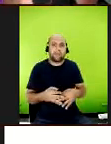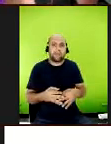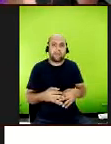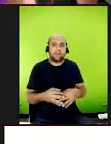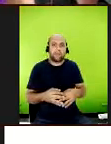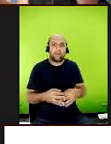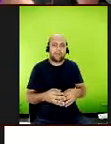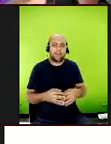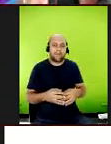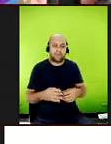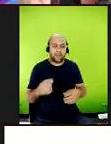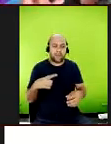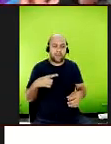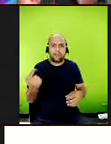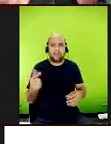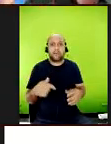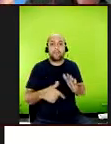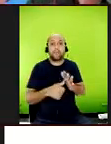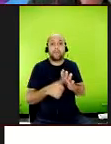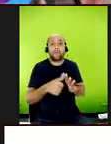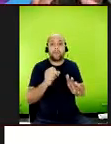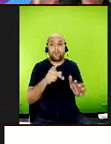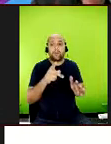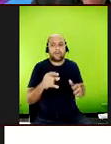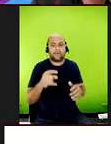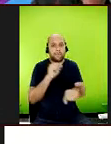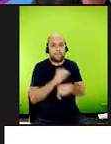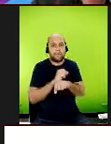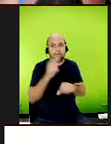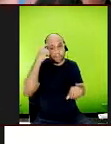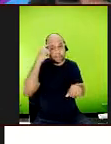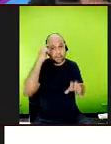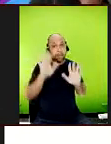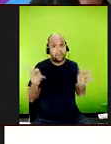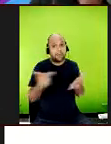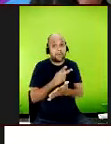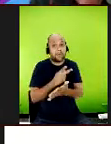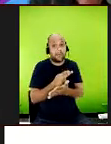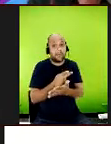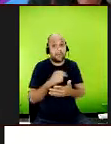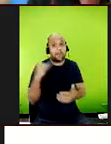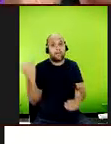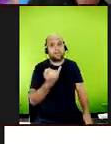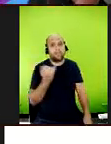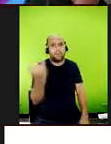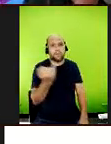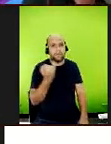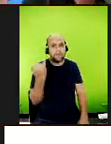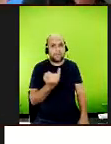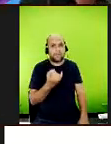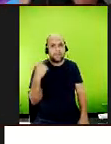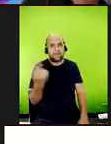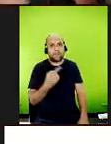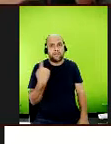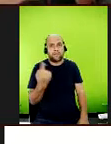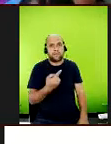fica com a primeira opção ele para e vai raciocinar para isso acontecer é importante que a gente vai